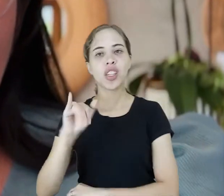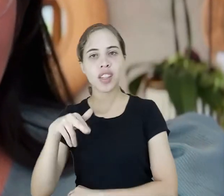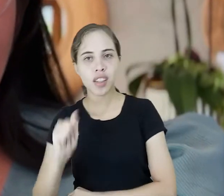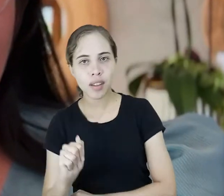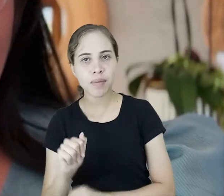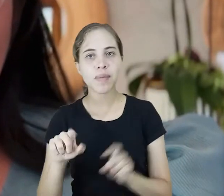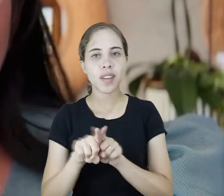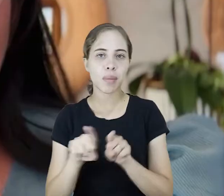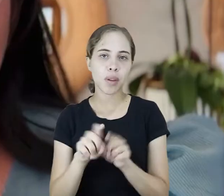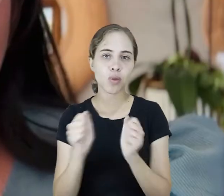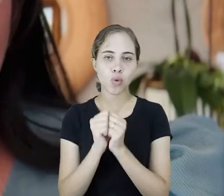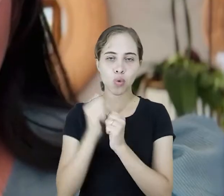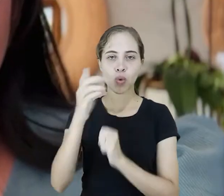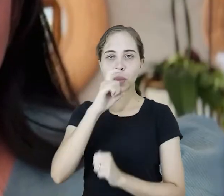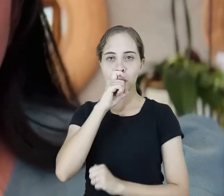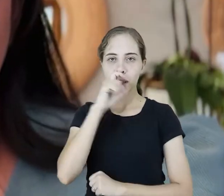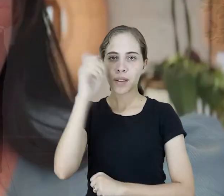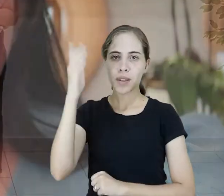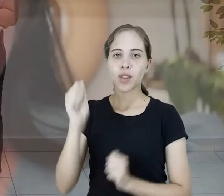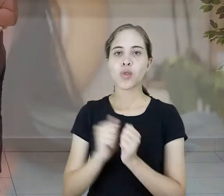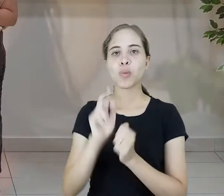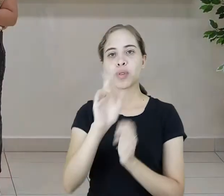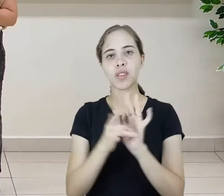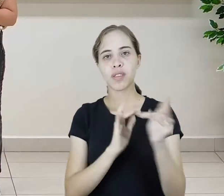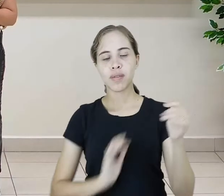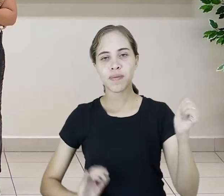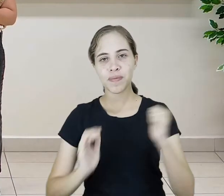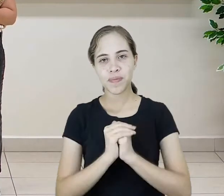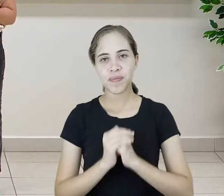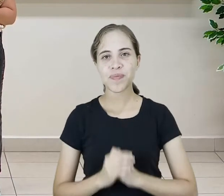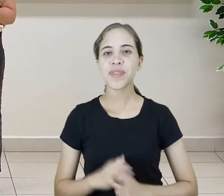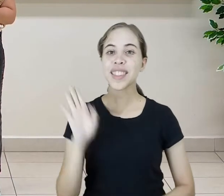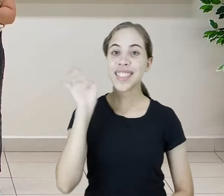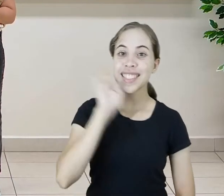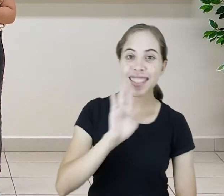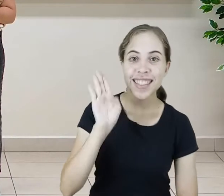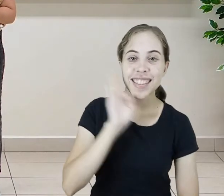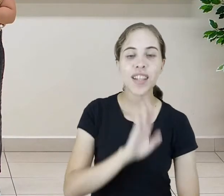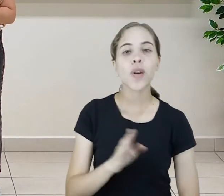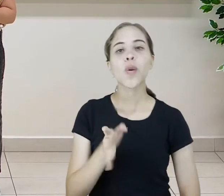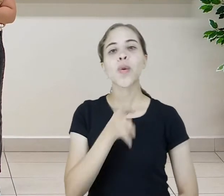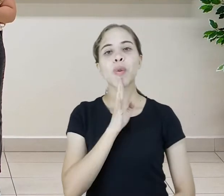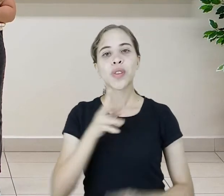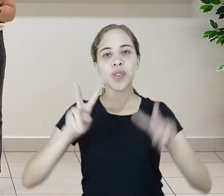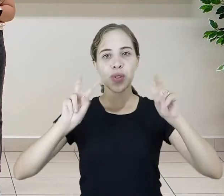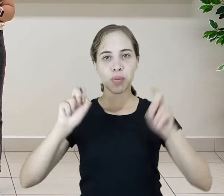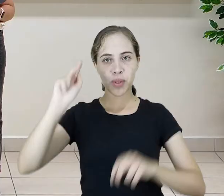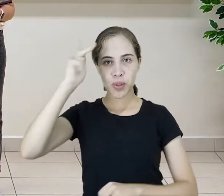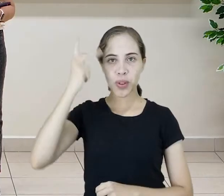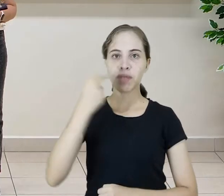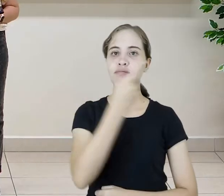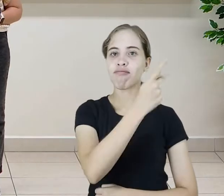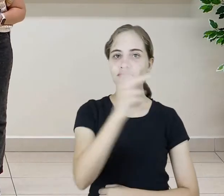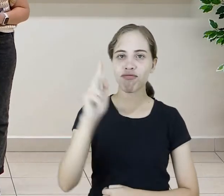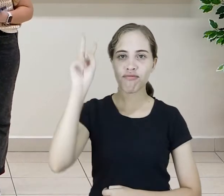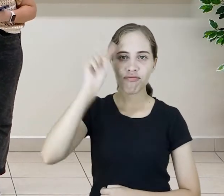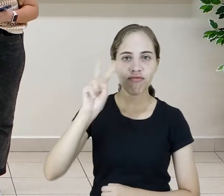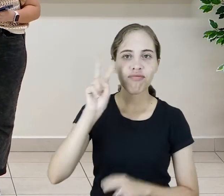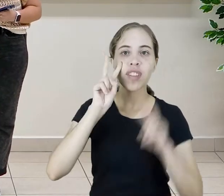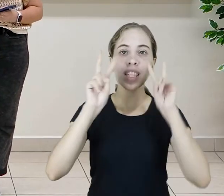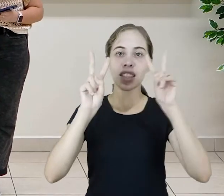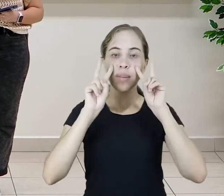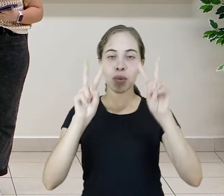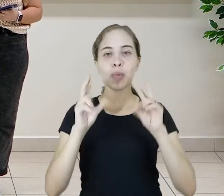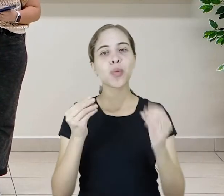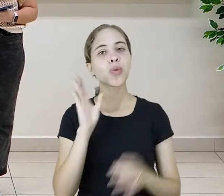nosso Pai. Em nome de Jesus Cristo, amém. Que legal conhecer um pouco mais da história e do testemunho deles. Sim, isso é